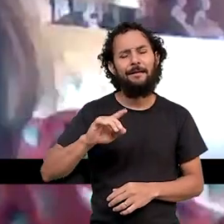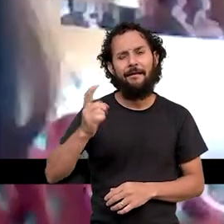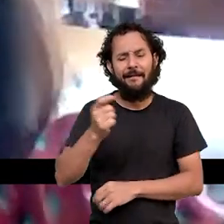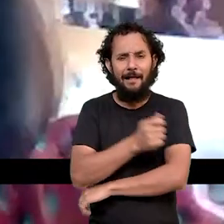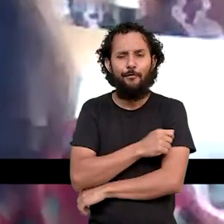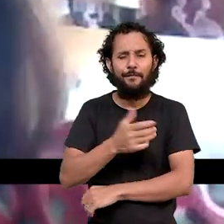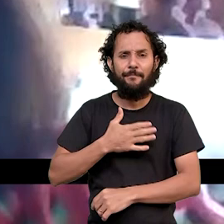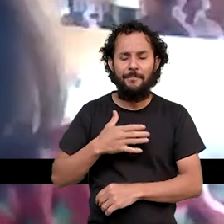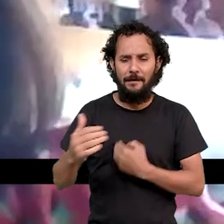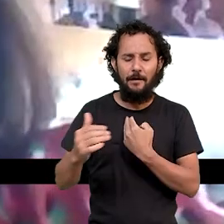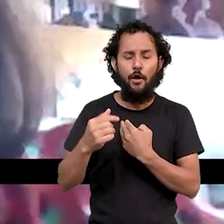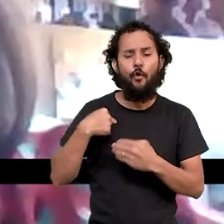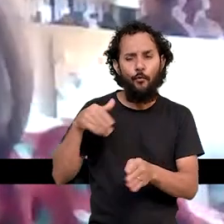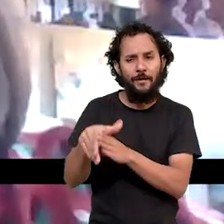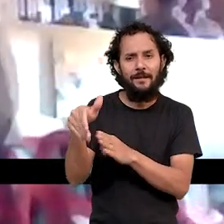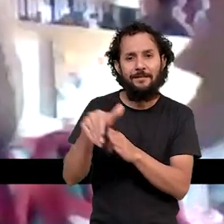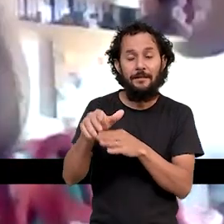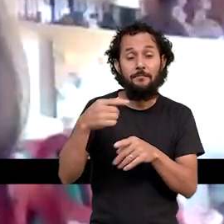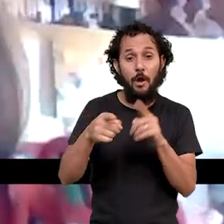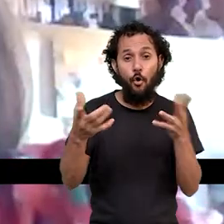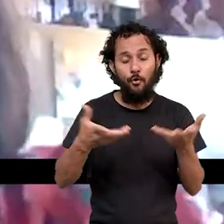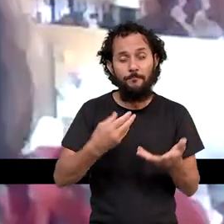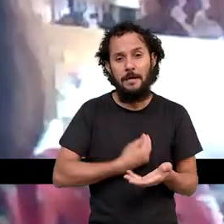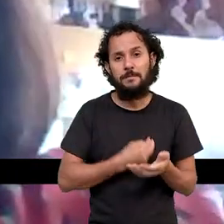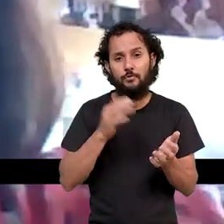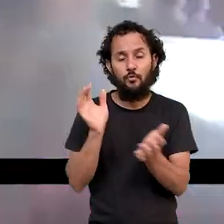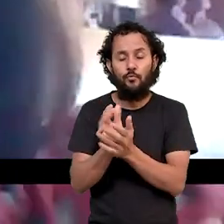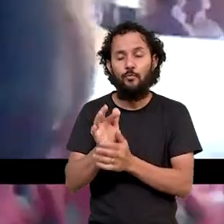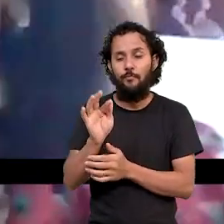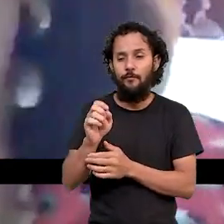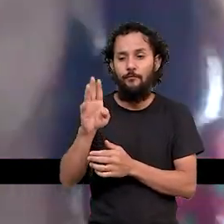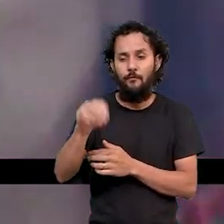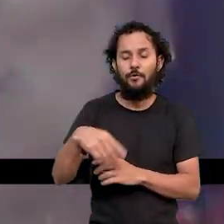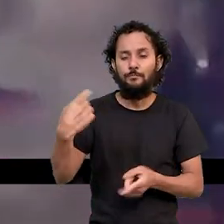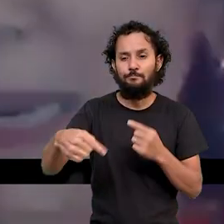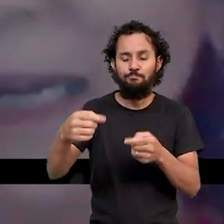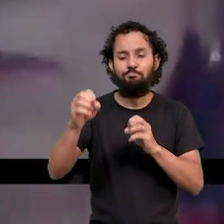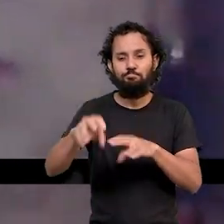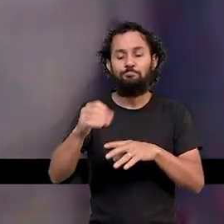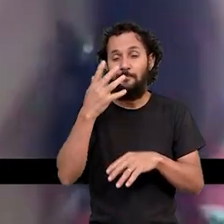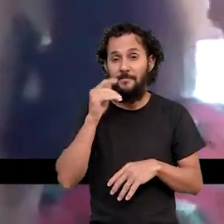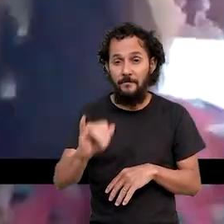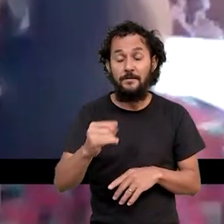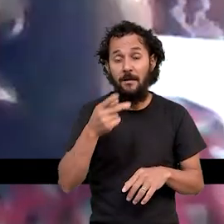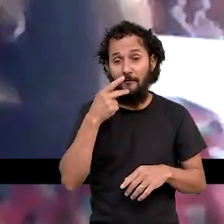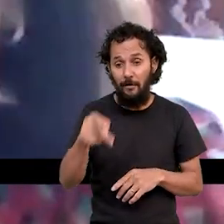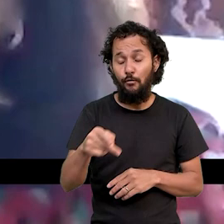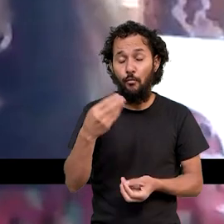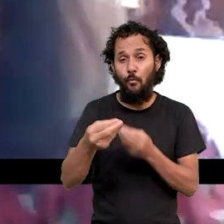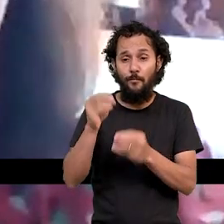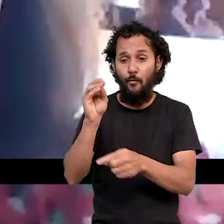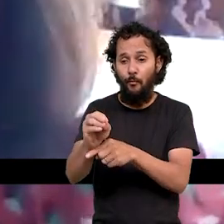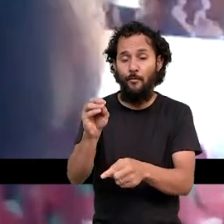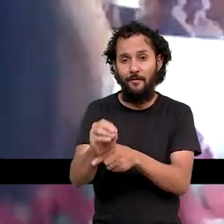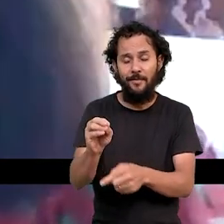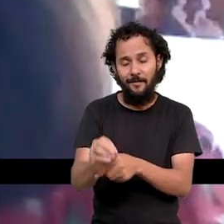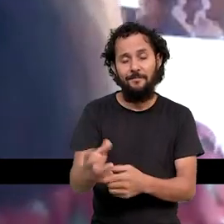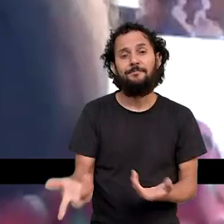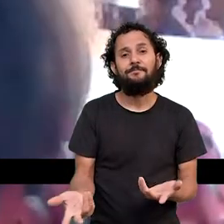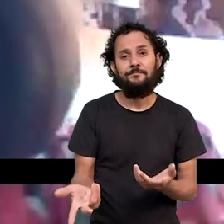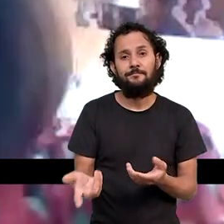me orientando, é minha amiga, hoje fazemos parte do Fórum de Educação Infantil e ela trouxe essa questão do cuidar e do